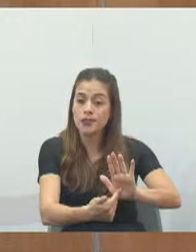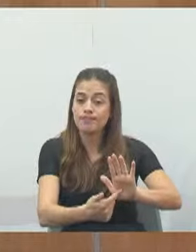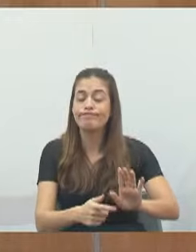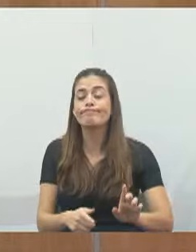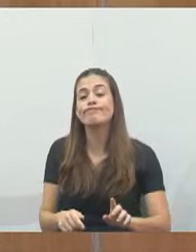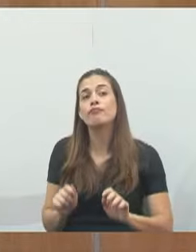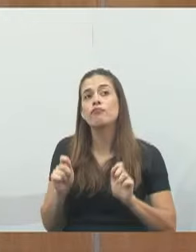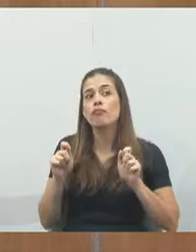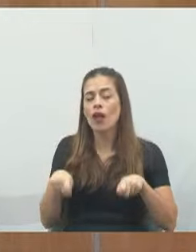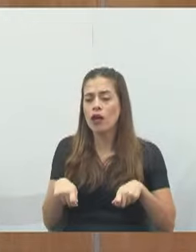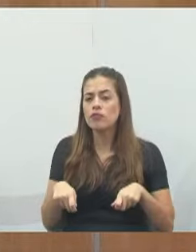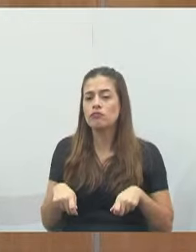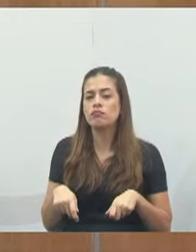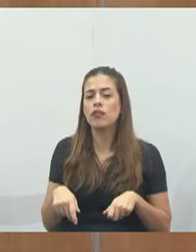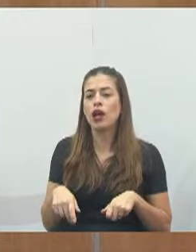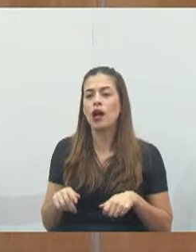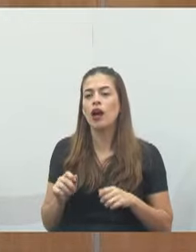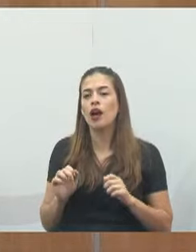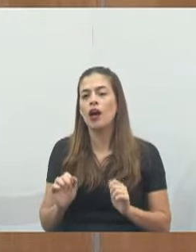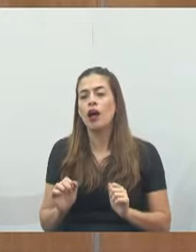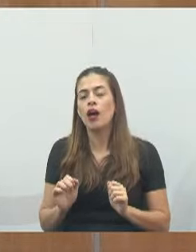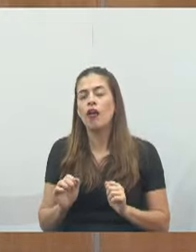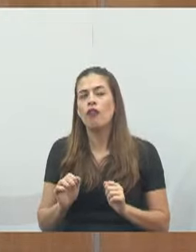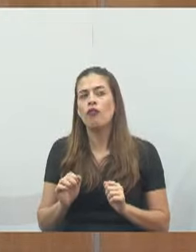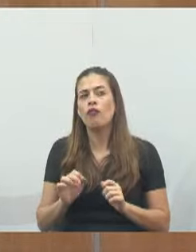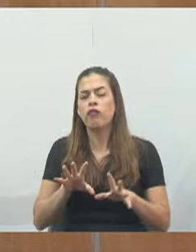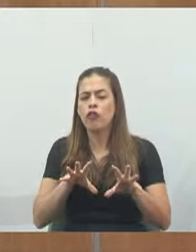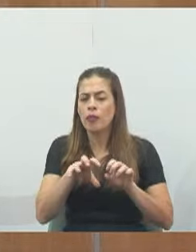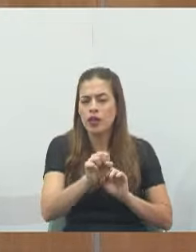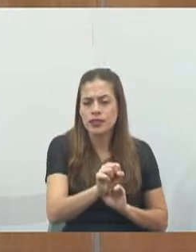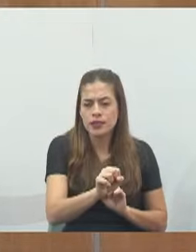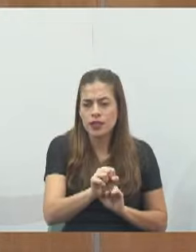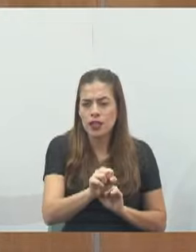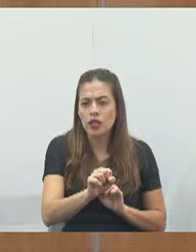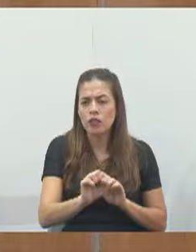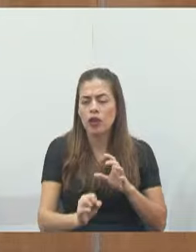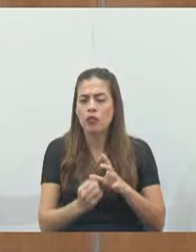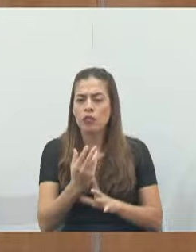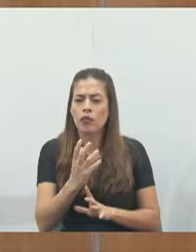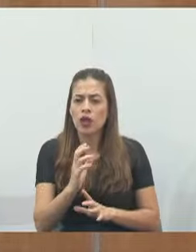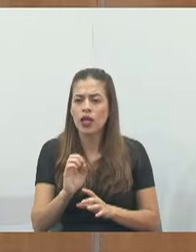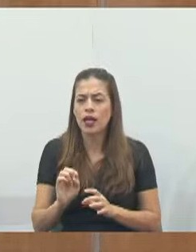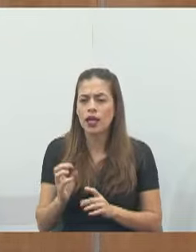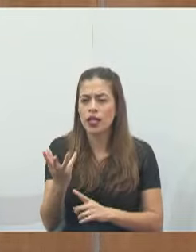foi possível fazer formação e fomento à incubadora criativa.